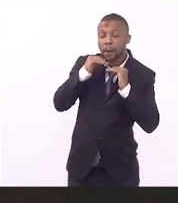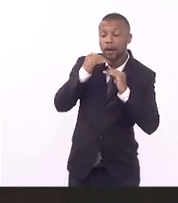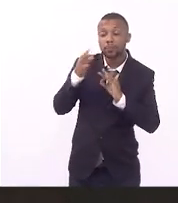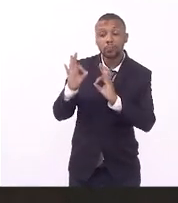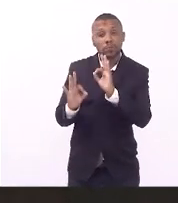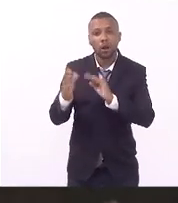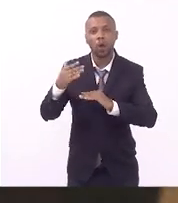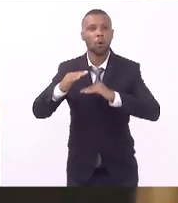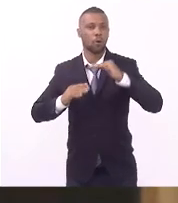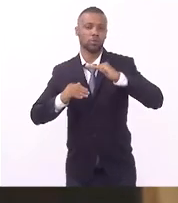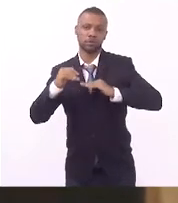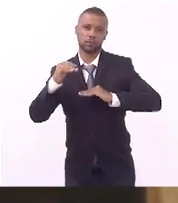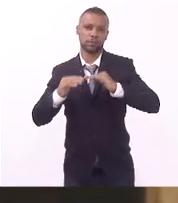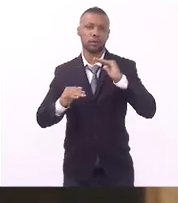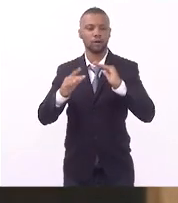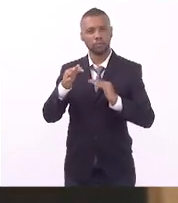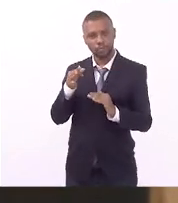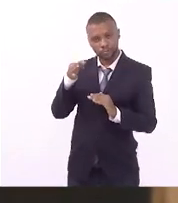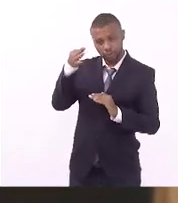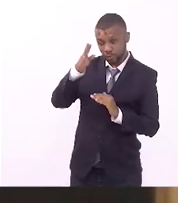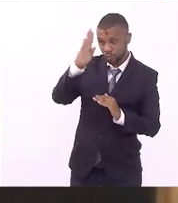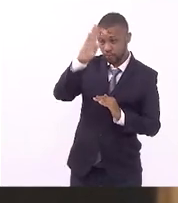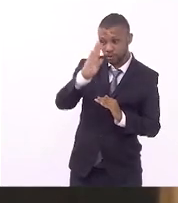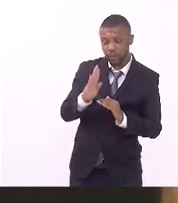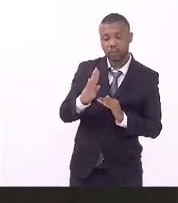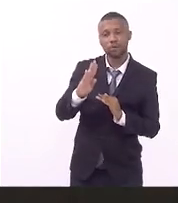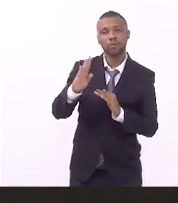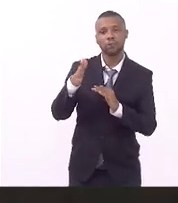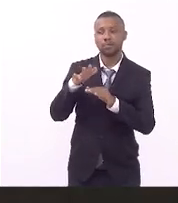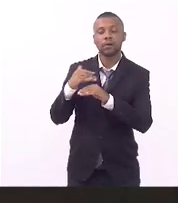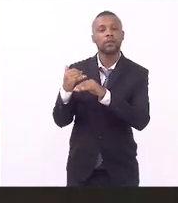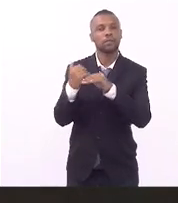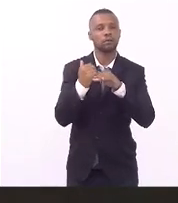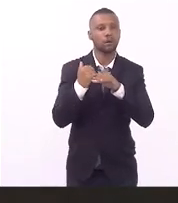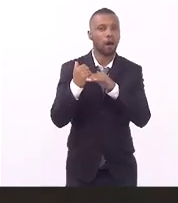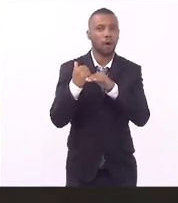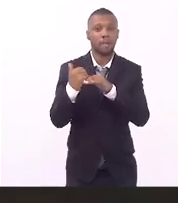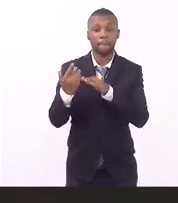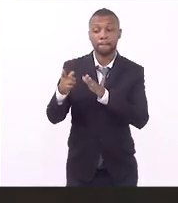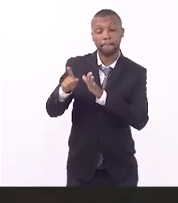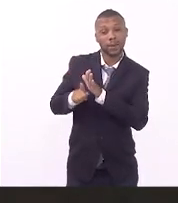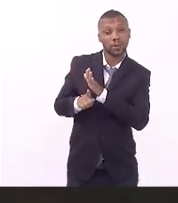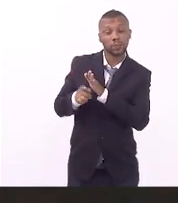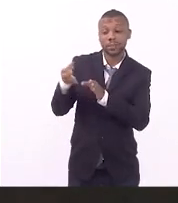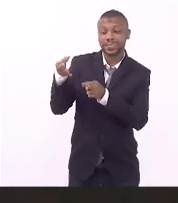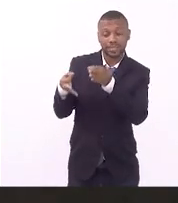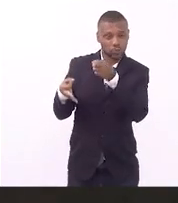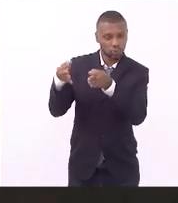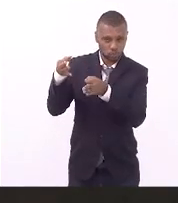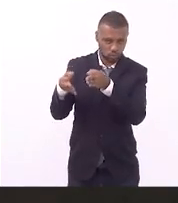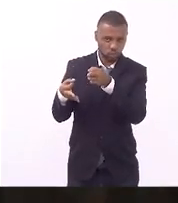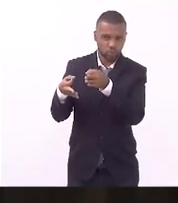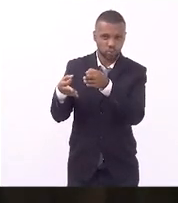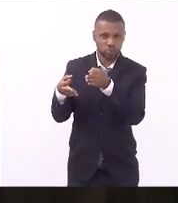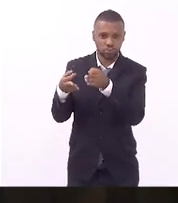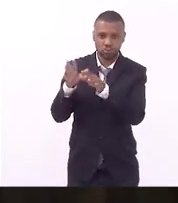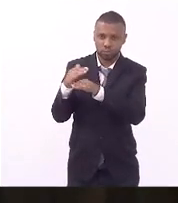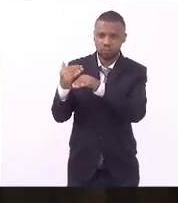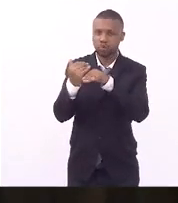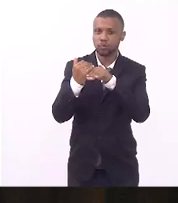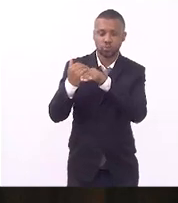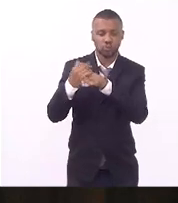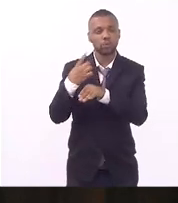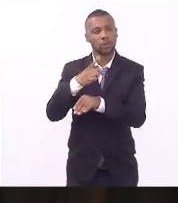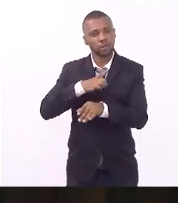construção por um Brasil menos desigual, menos injusto, em que a gente tenha liberdade, em que a gente possa